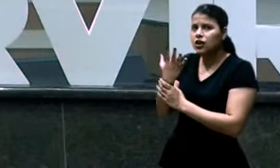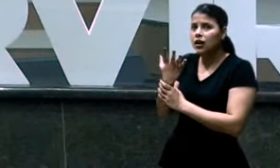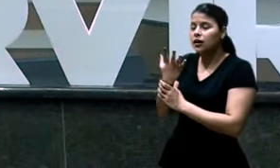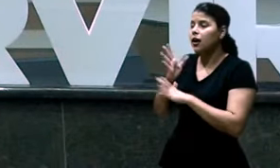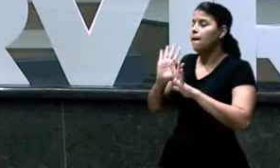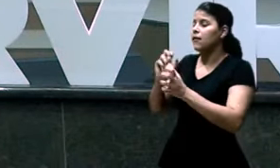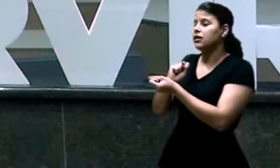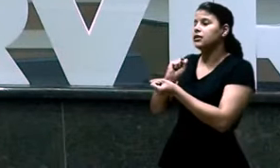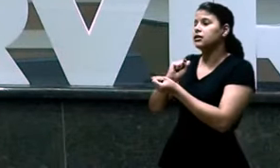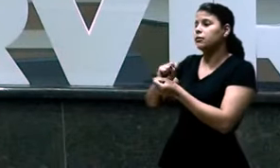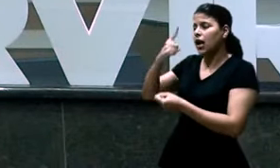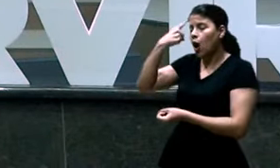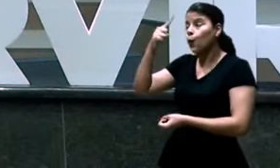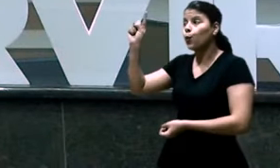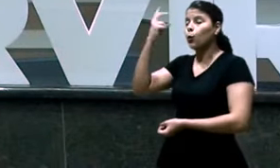Mulher,